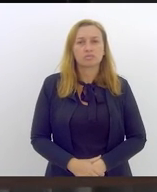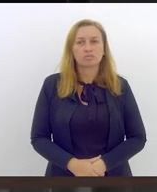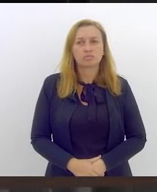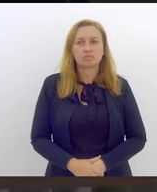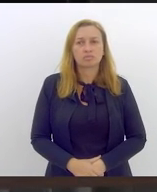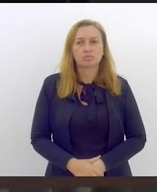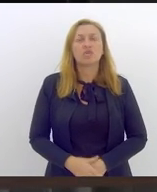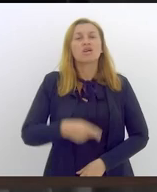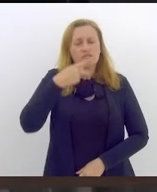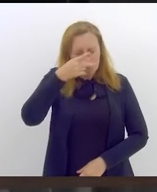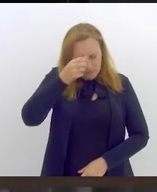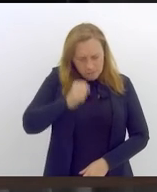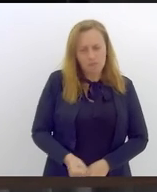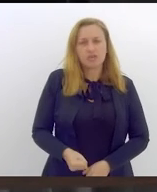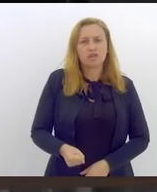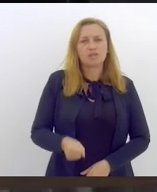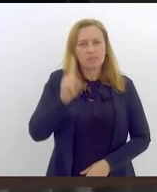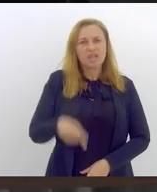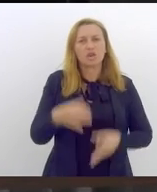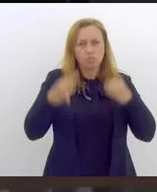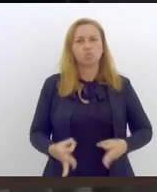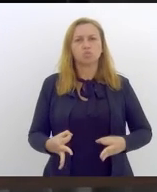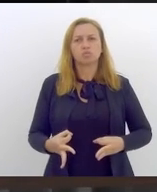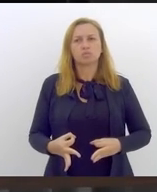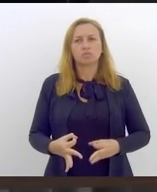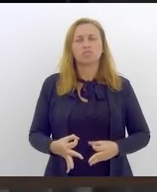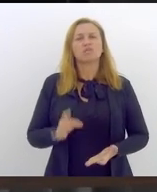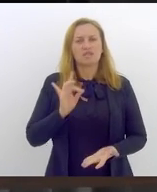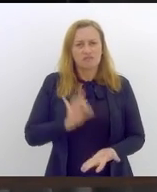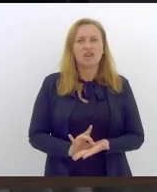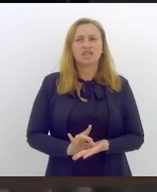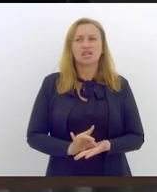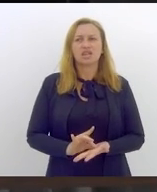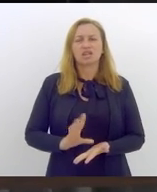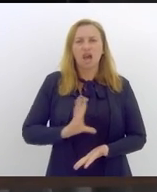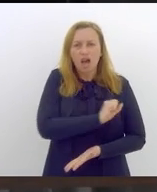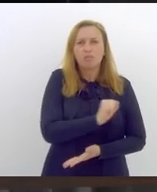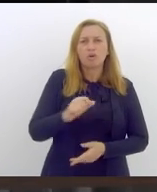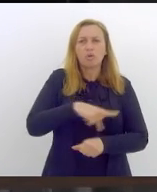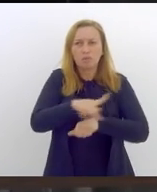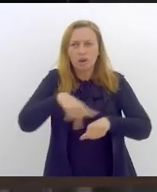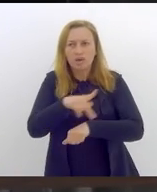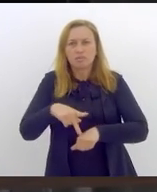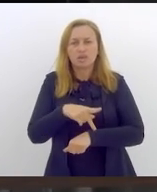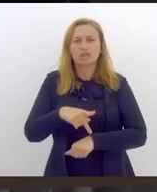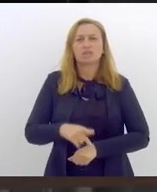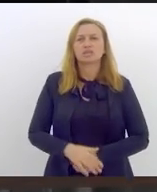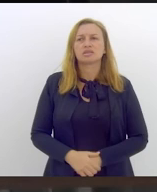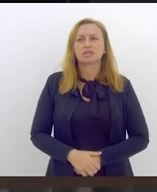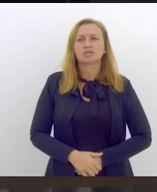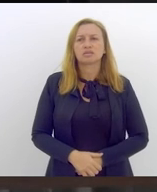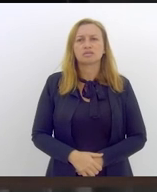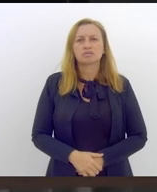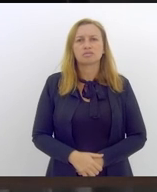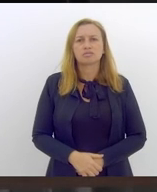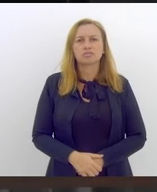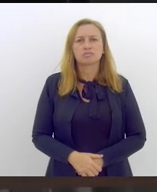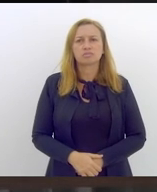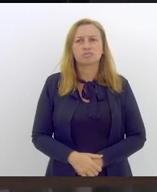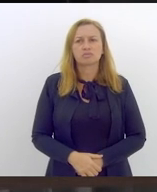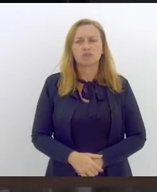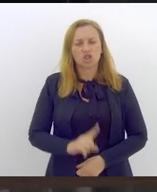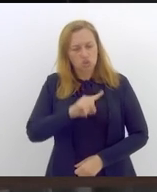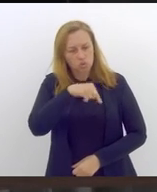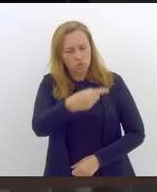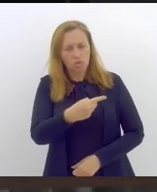que fala firme mas é honesto é verdadeiro amo país é Patriota e